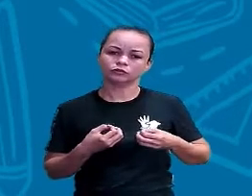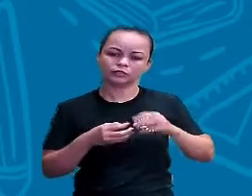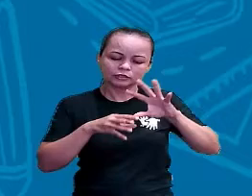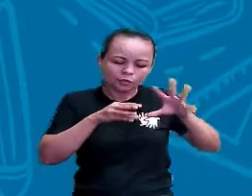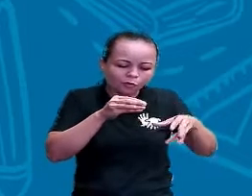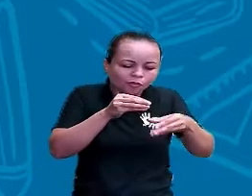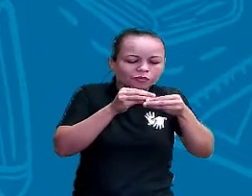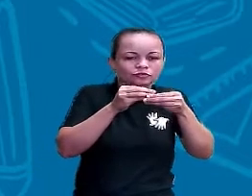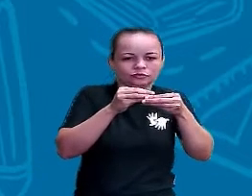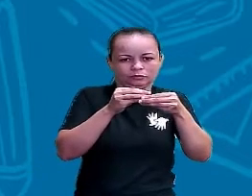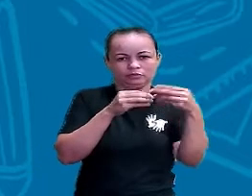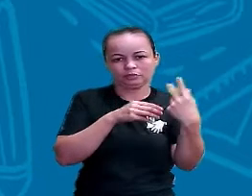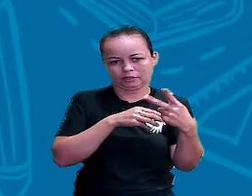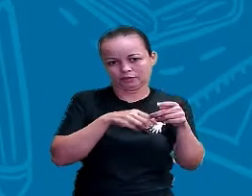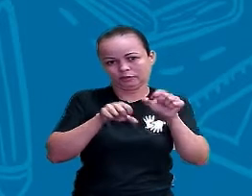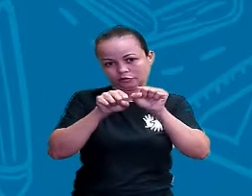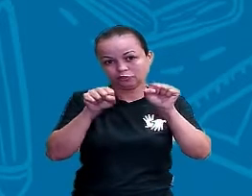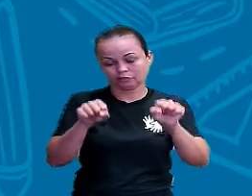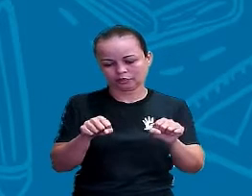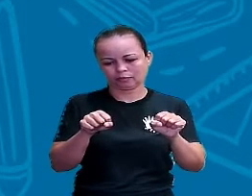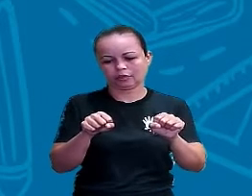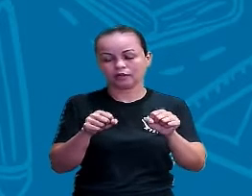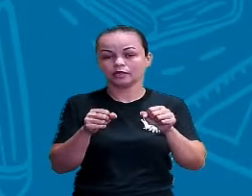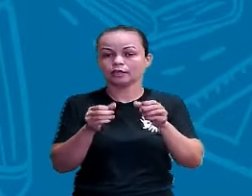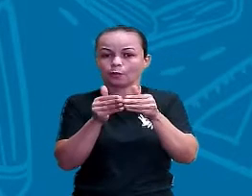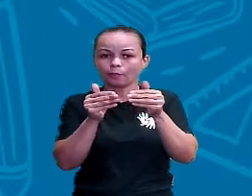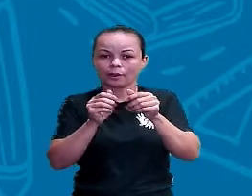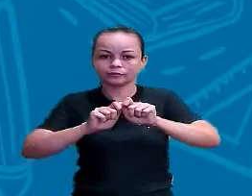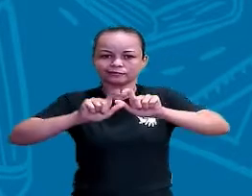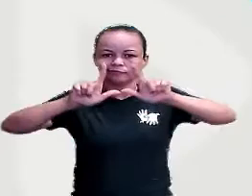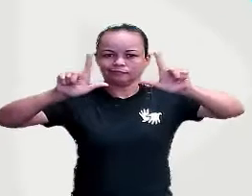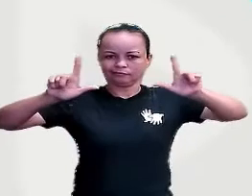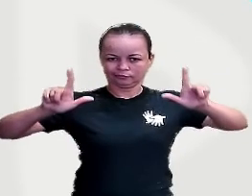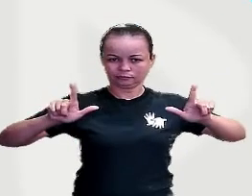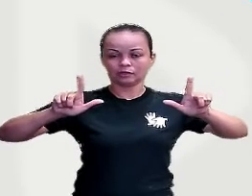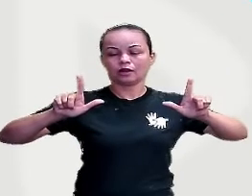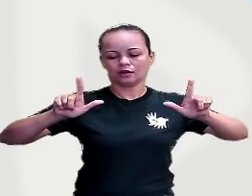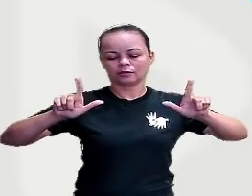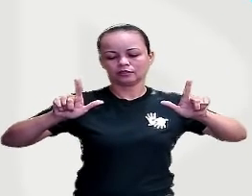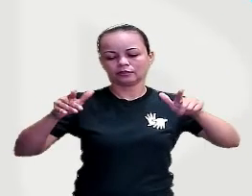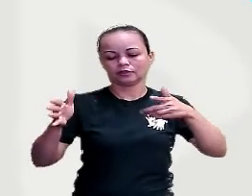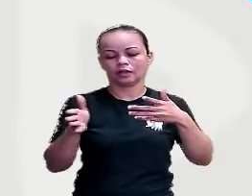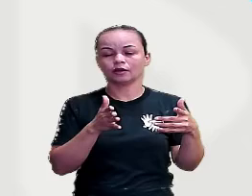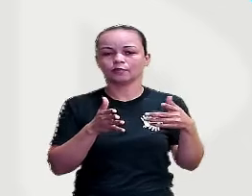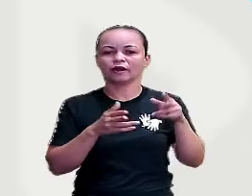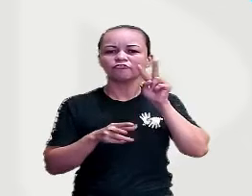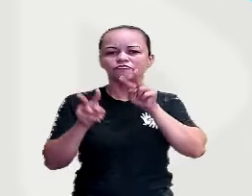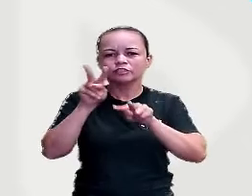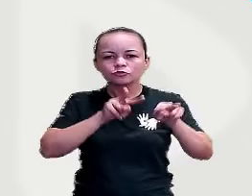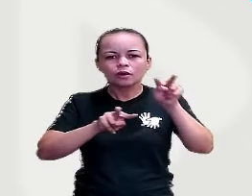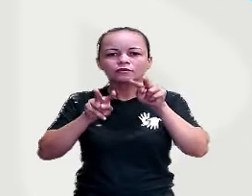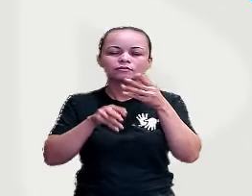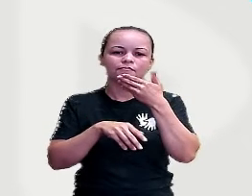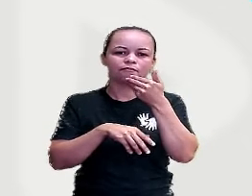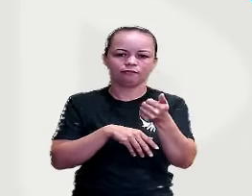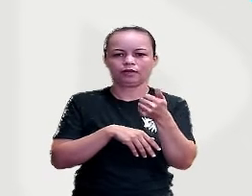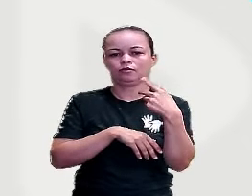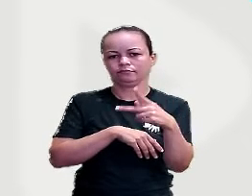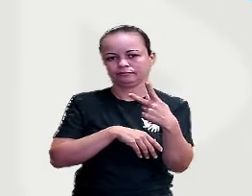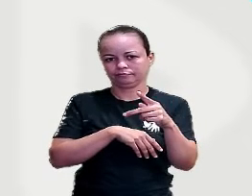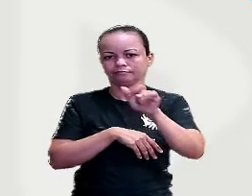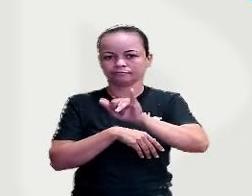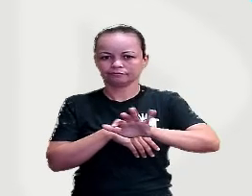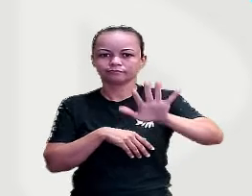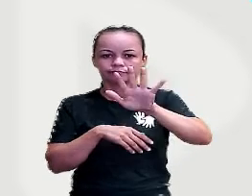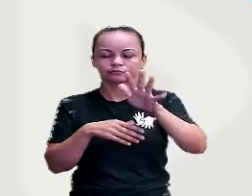compõem esse sistema. E aí eu vou pedir para a nossa produção projetar a tela aí, para a gente conseguir visualizar melhor a imagem, A gente vai